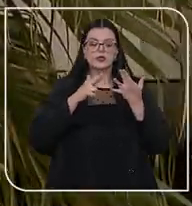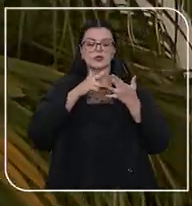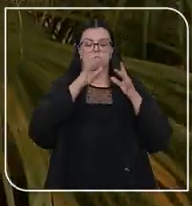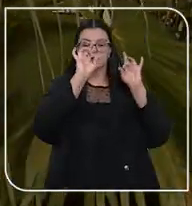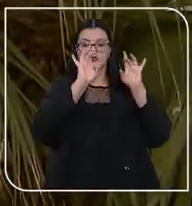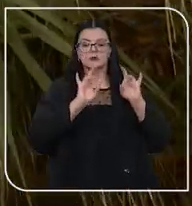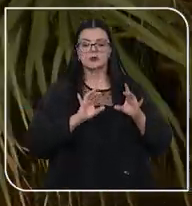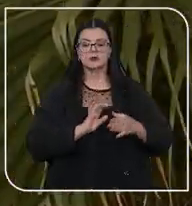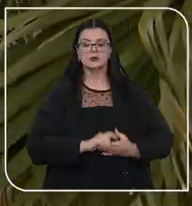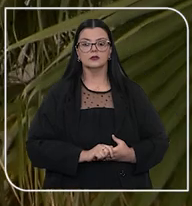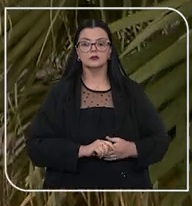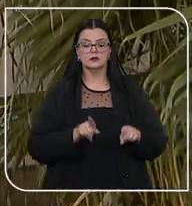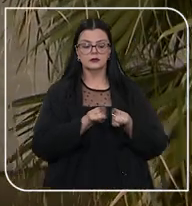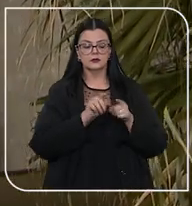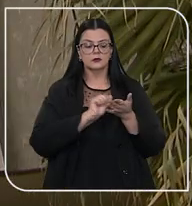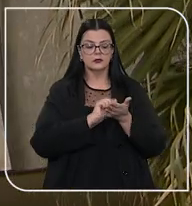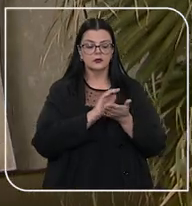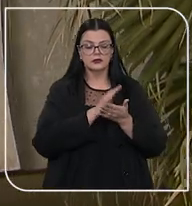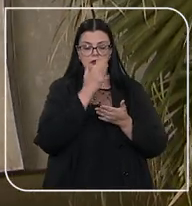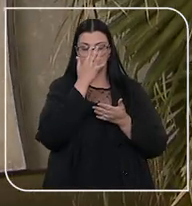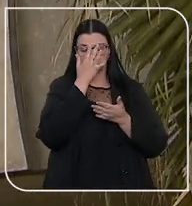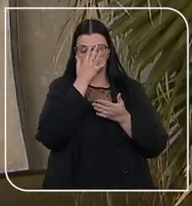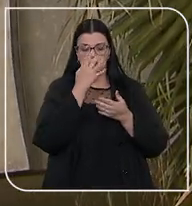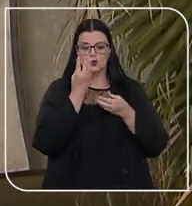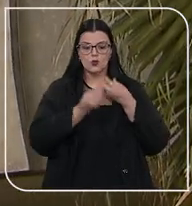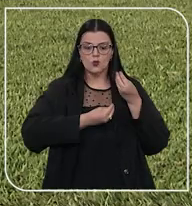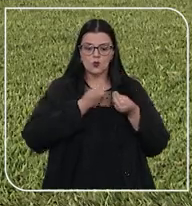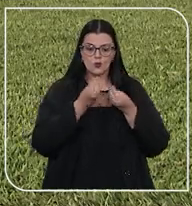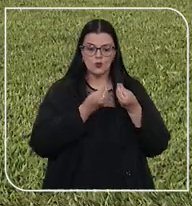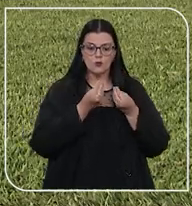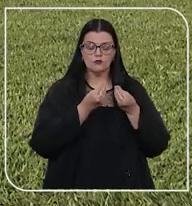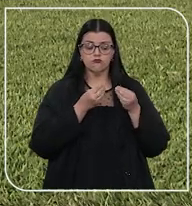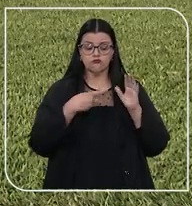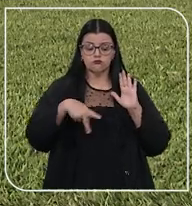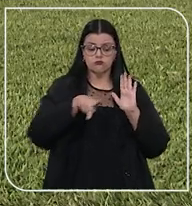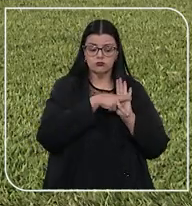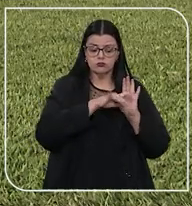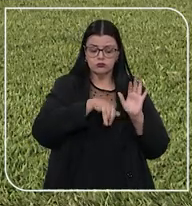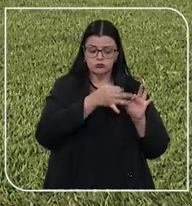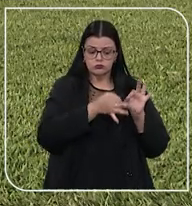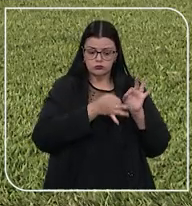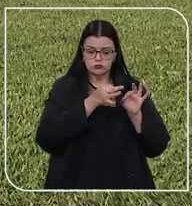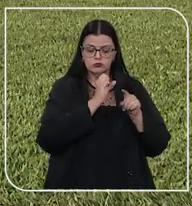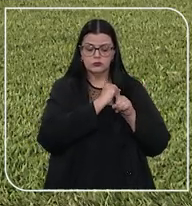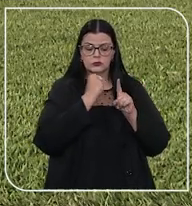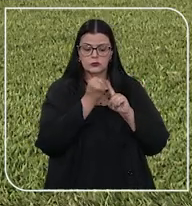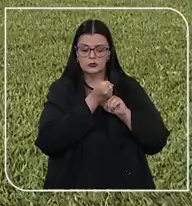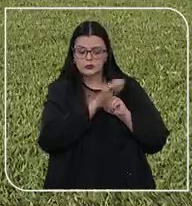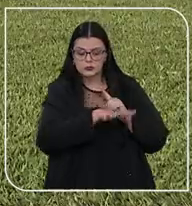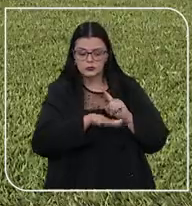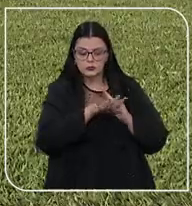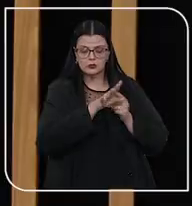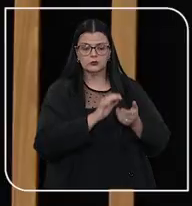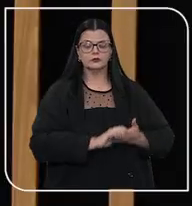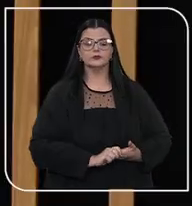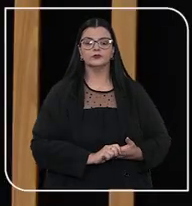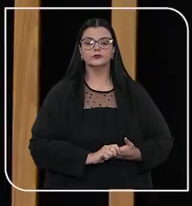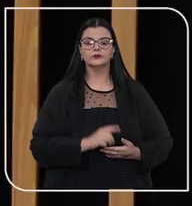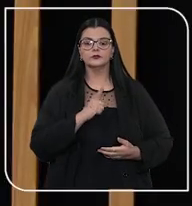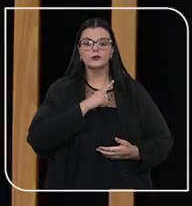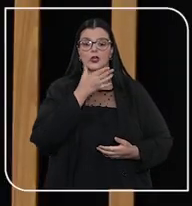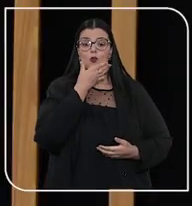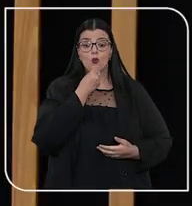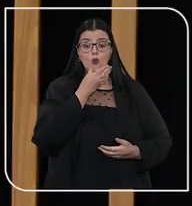em recurso especial, bem como a aplicação dos princípios do grau de afetação do bem jurídico e da relevância social do fato. O